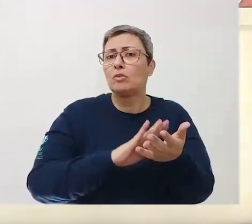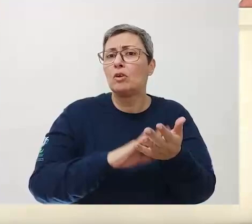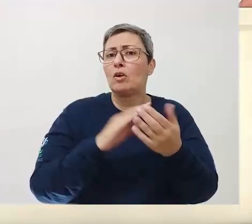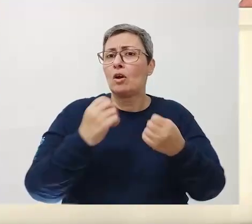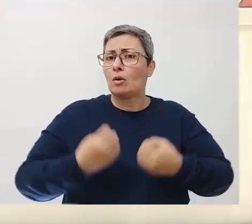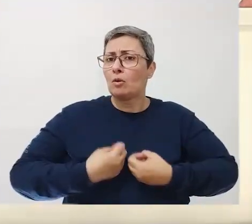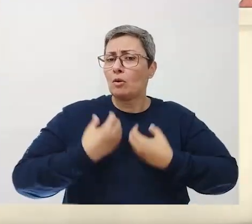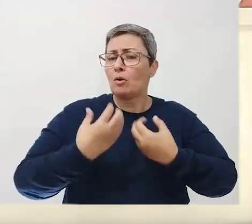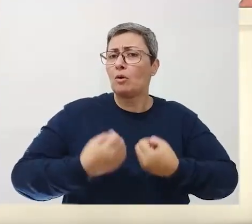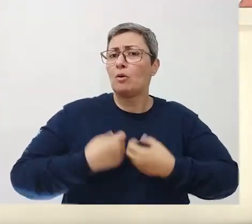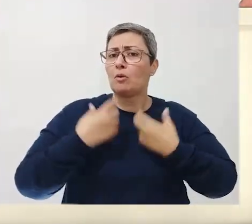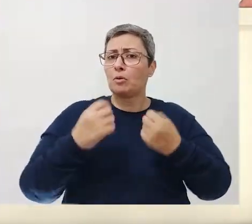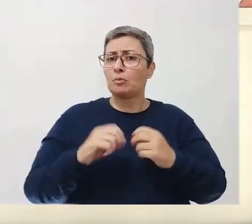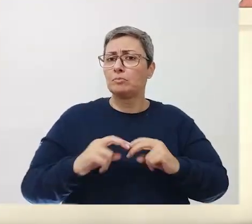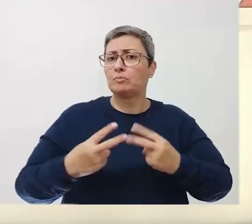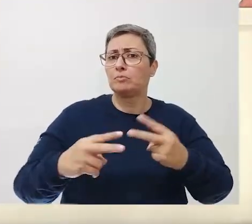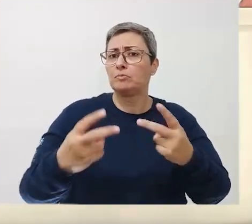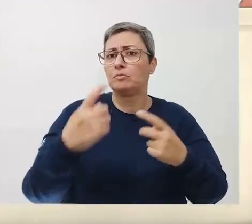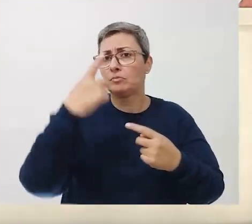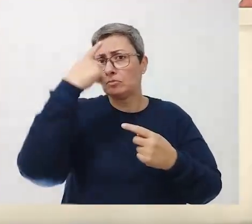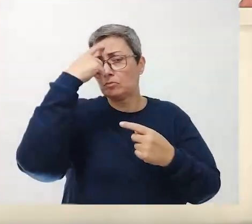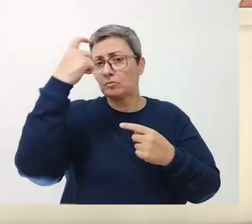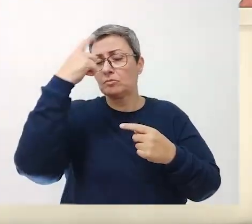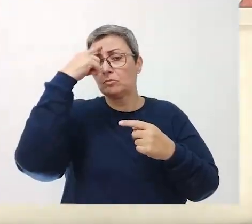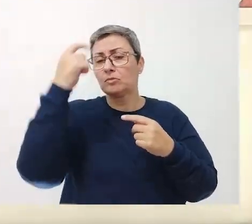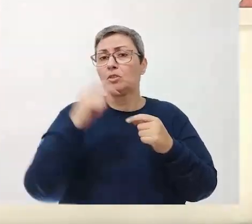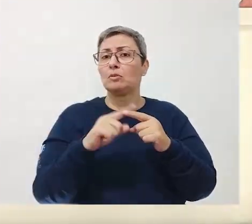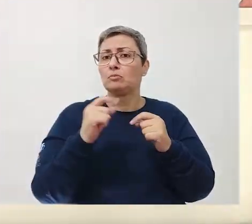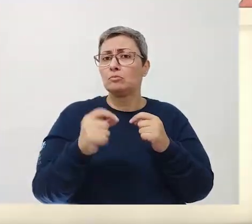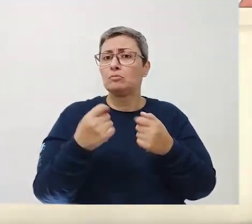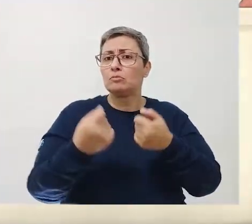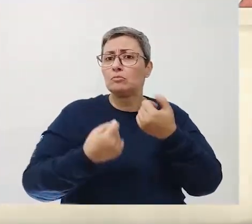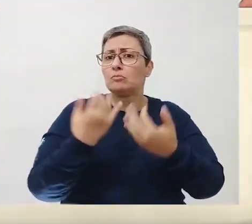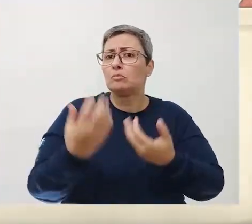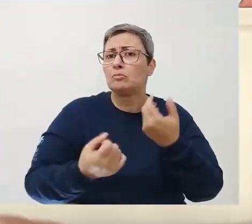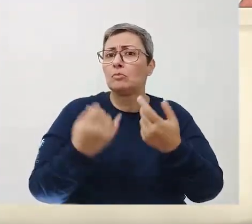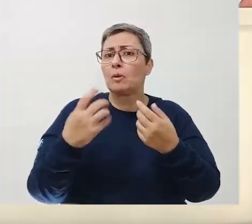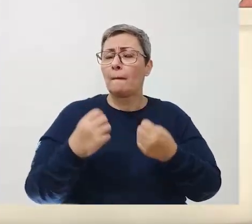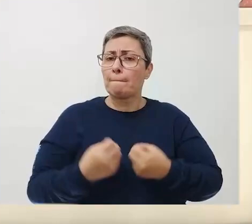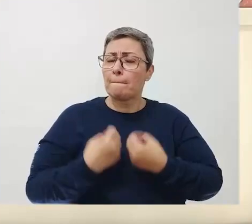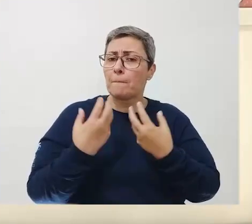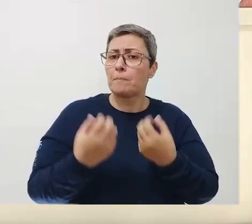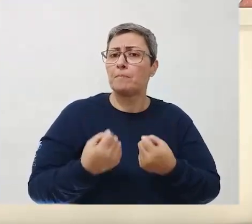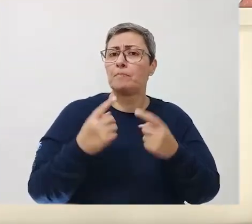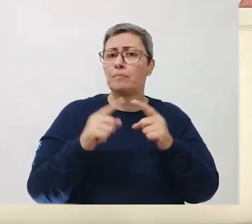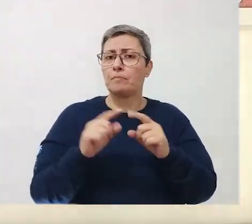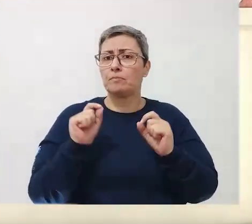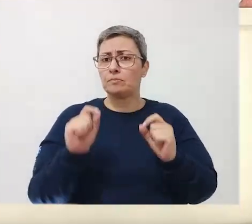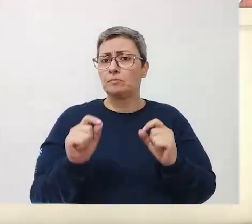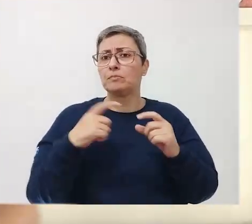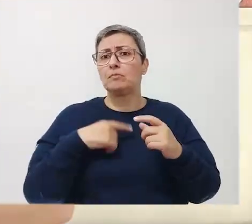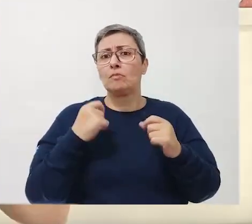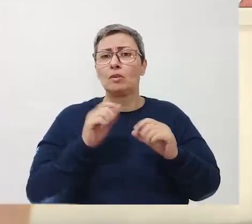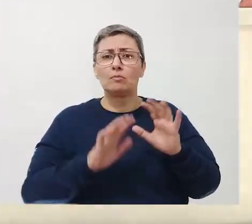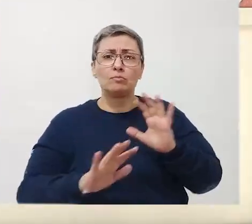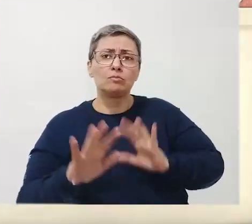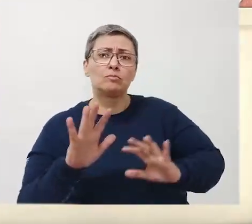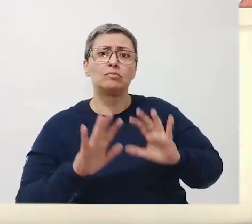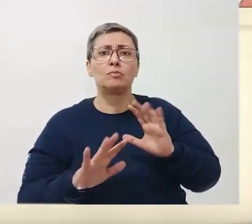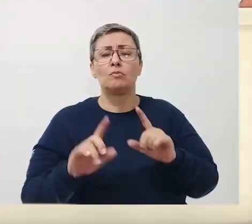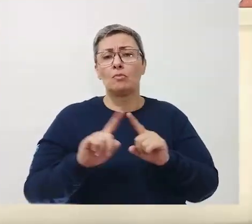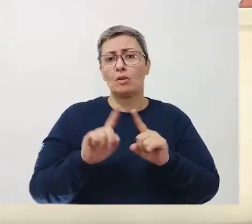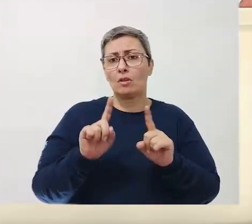base em argumentos. Elas podem se expor de forma mais cautelosa. E isso pode ser